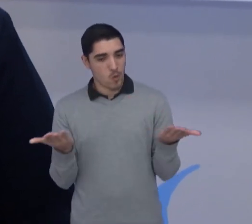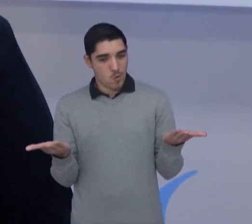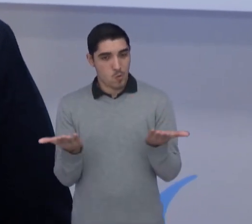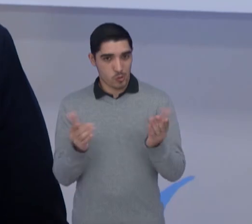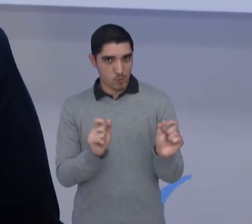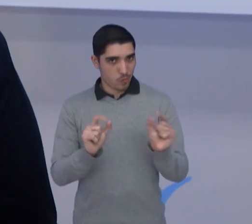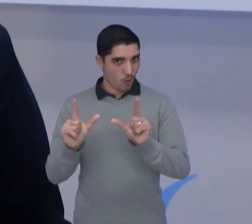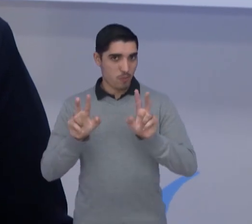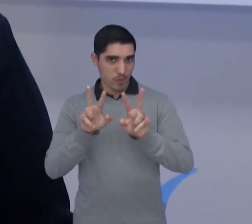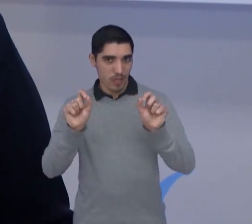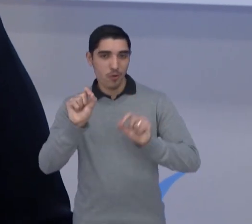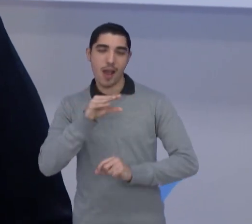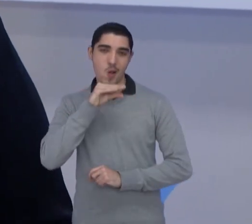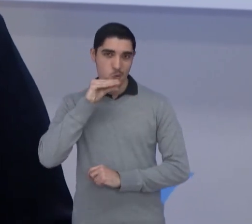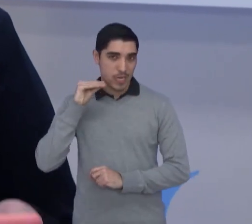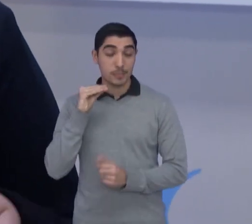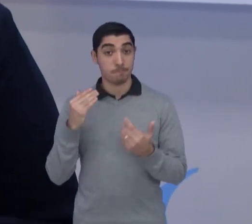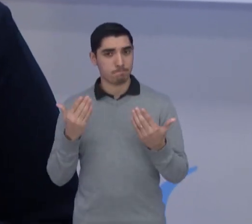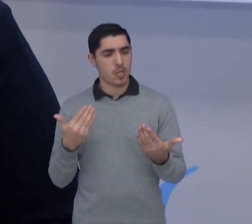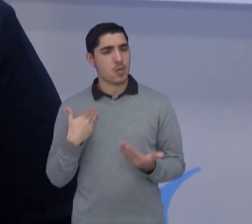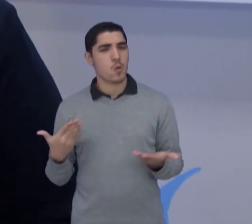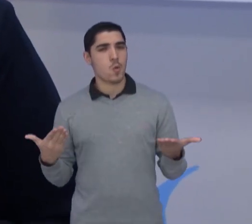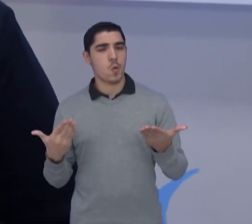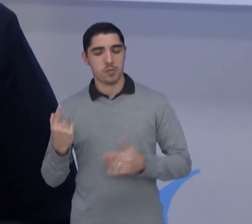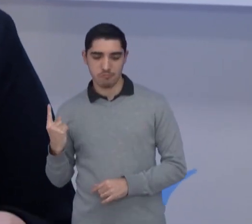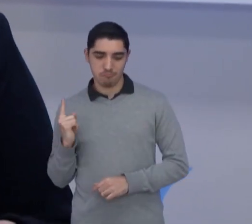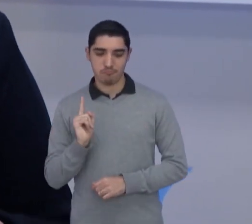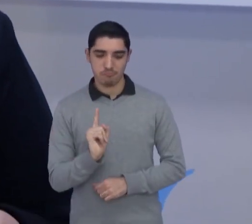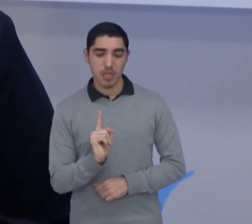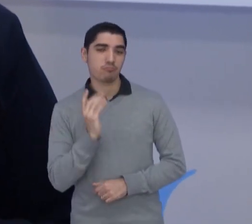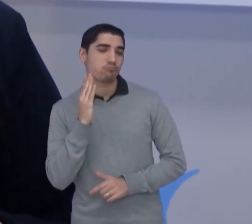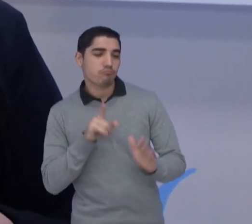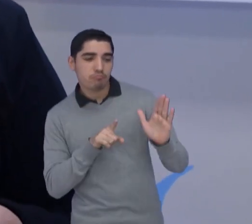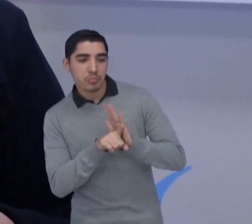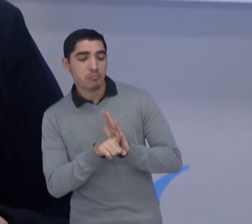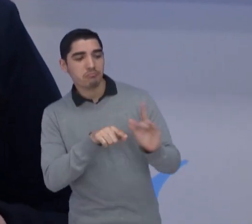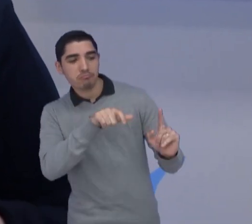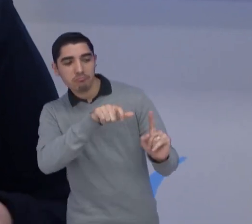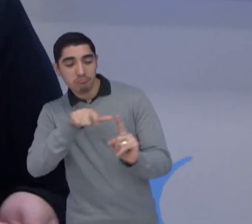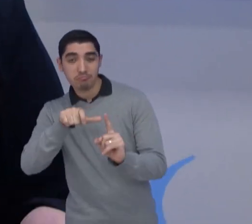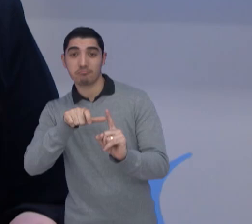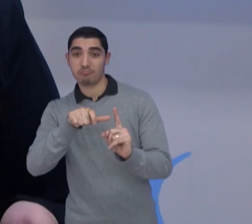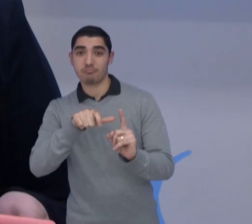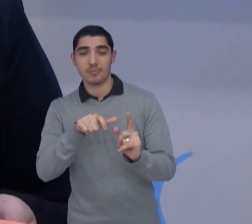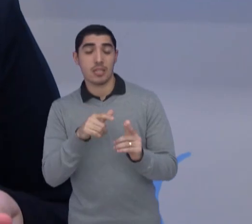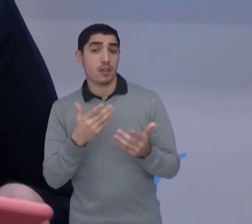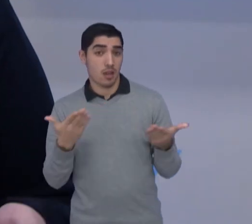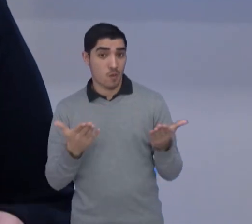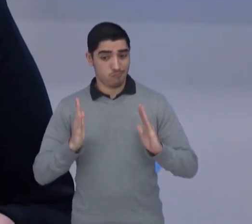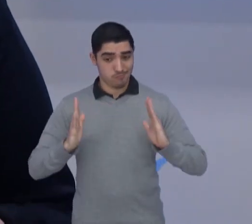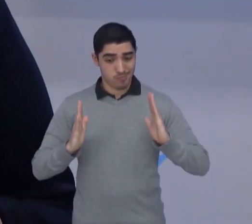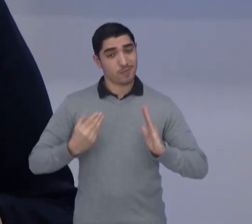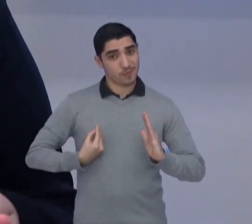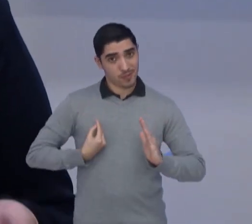está falando sobre adolescência. Então, eu vim saber um pouquinho mais sobre essa fase da vida que a gente precisa realmente